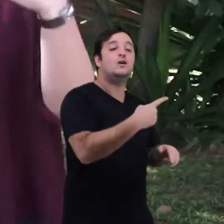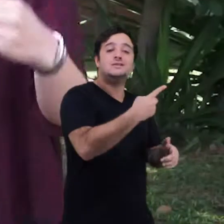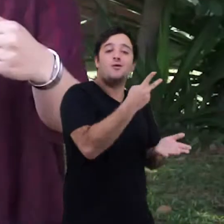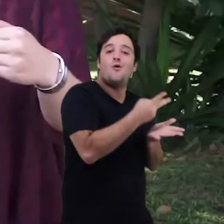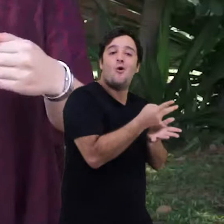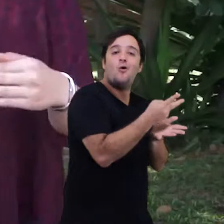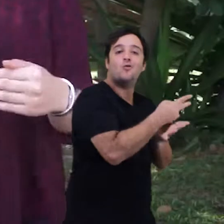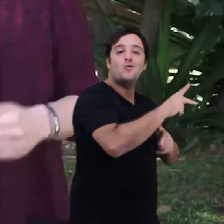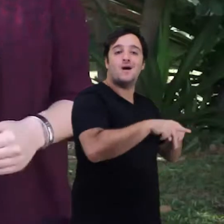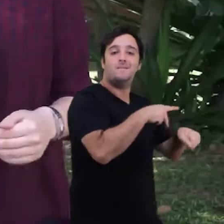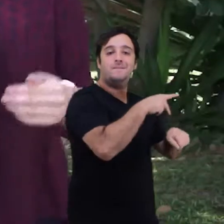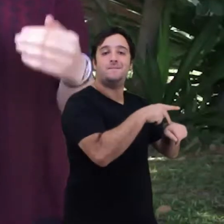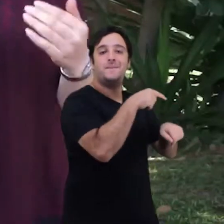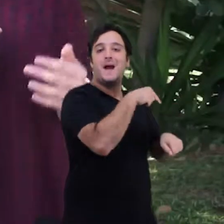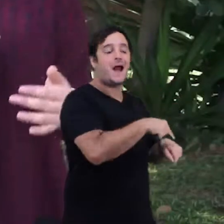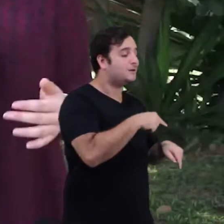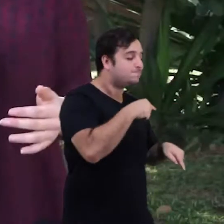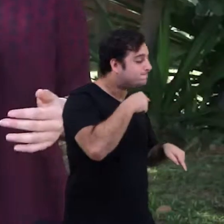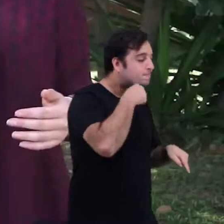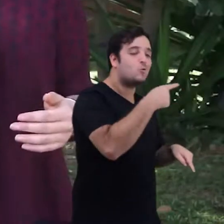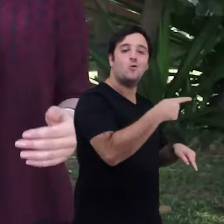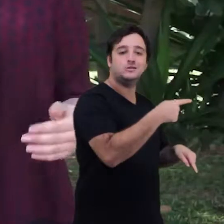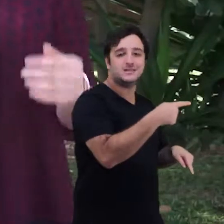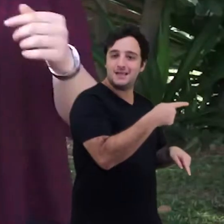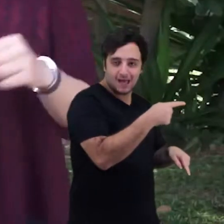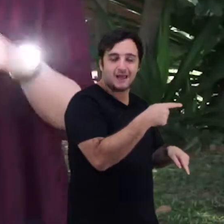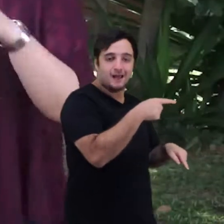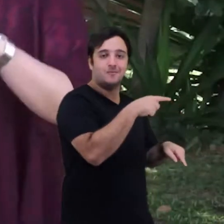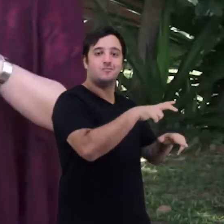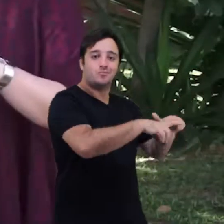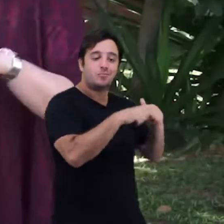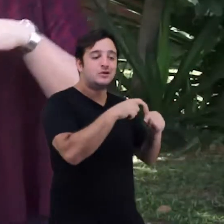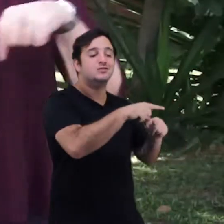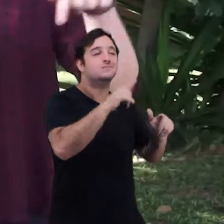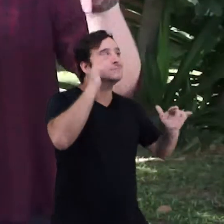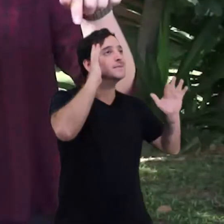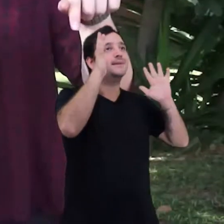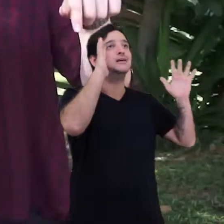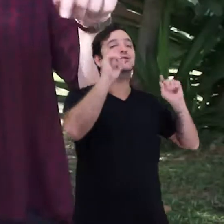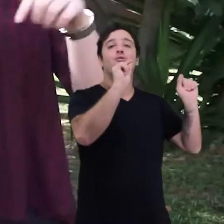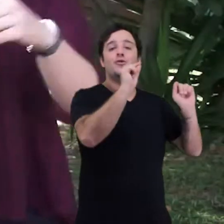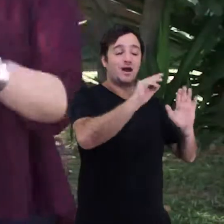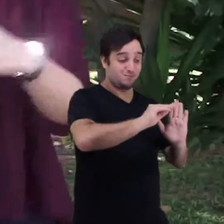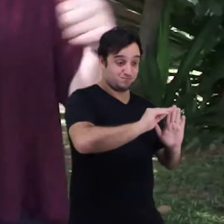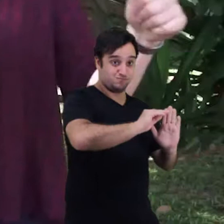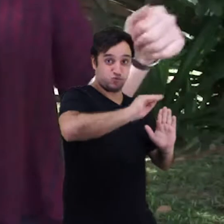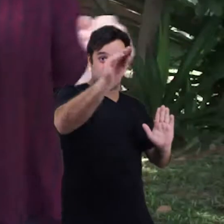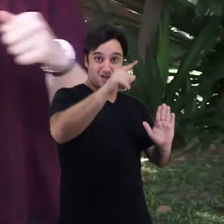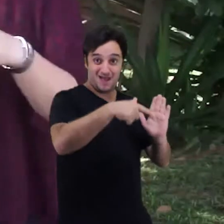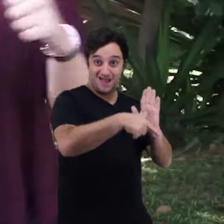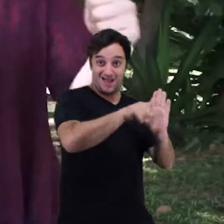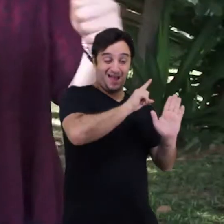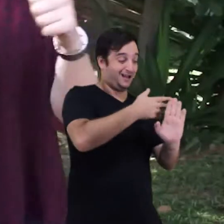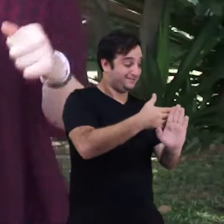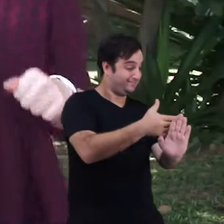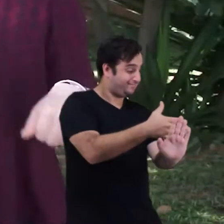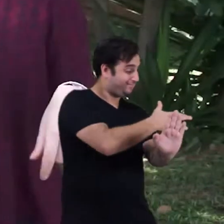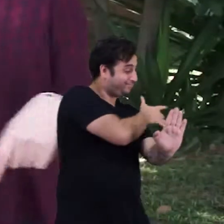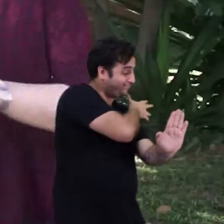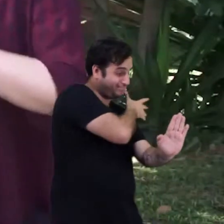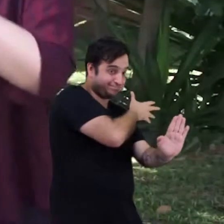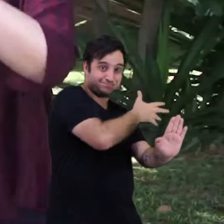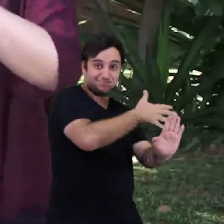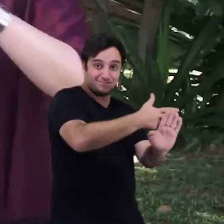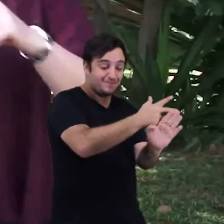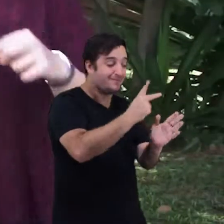Depois, nesses deslocamentos, são deslocamentos longos, muitas vezes, então a pessoa sai do seu país, vai para outro, geralmente um país próximo,